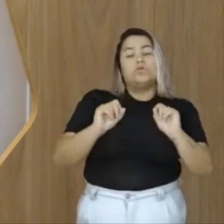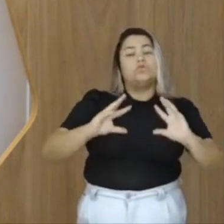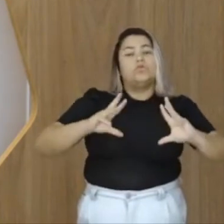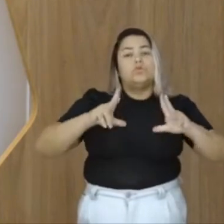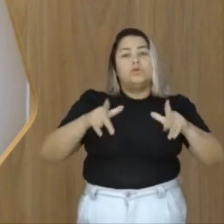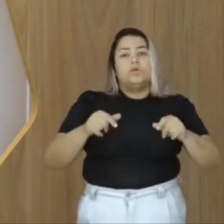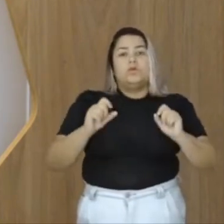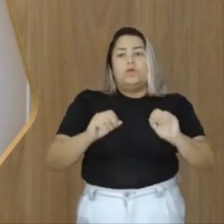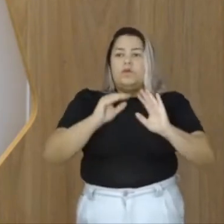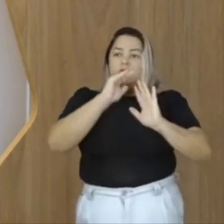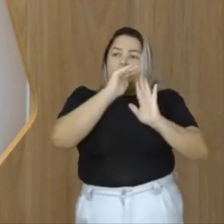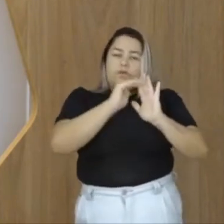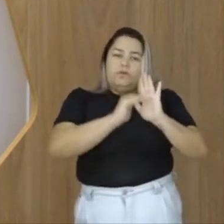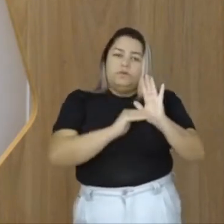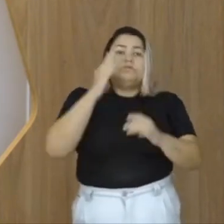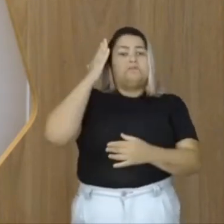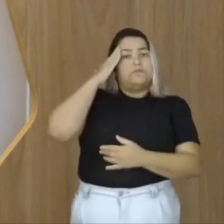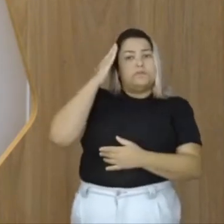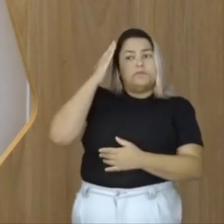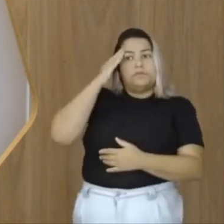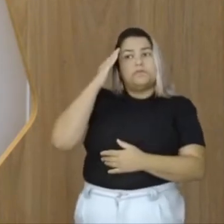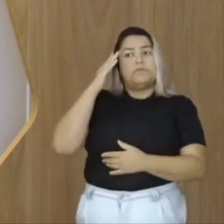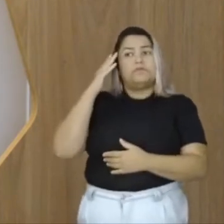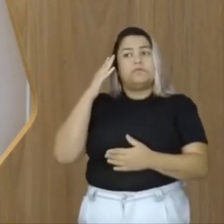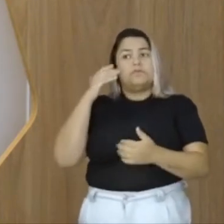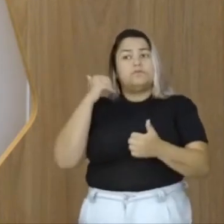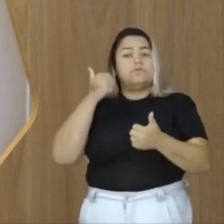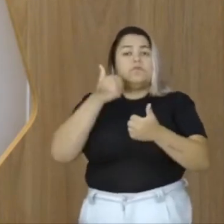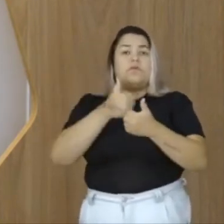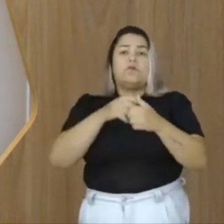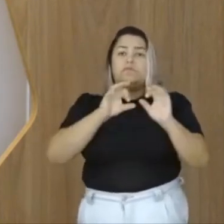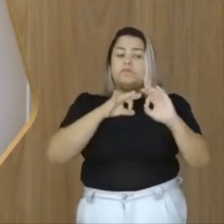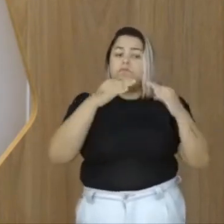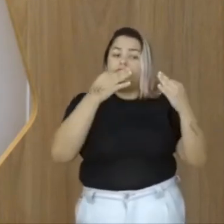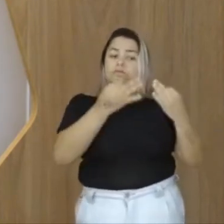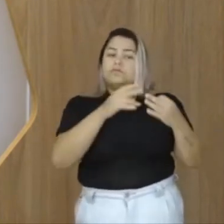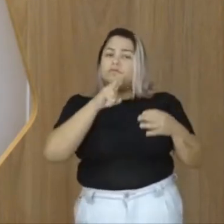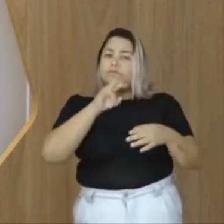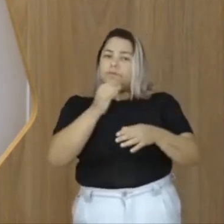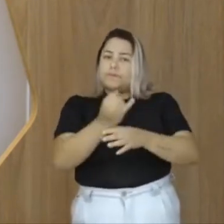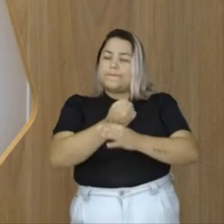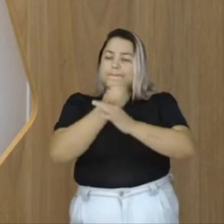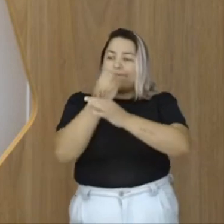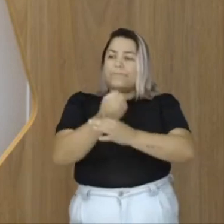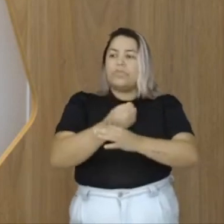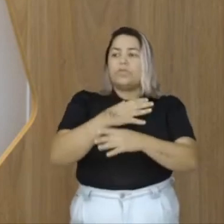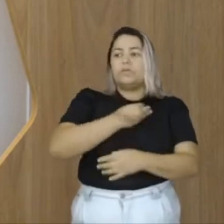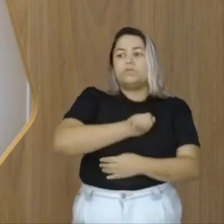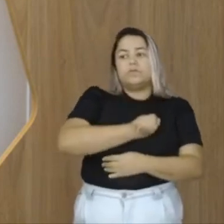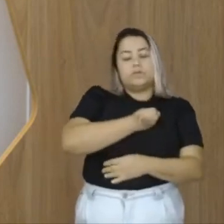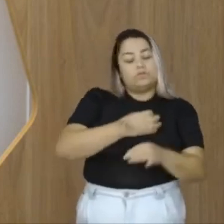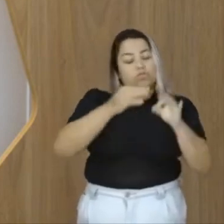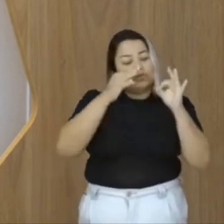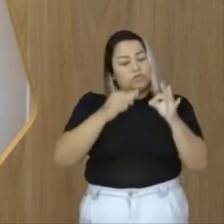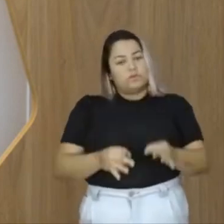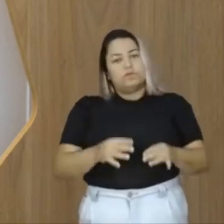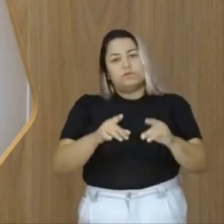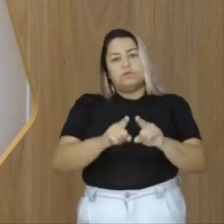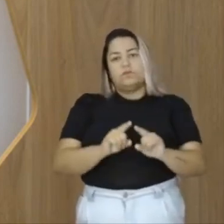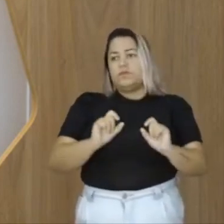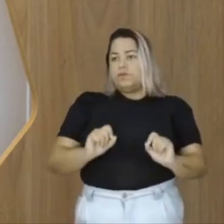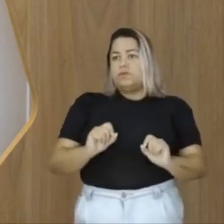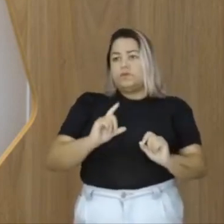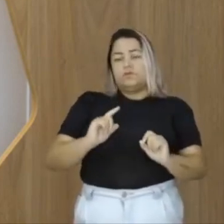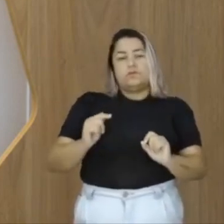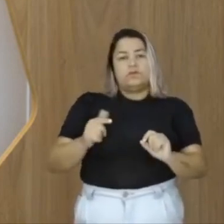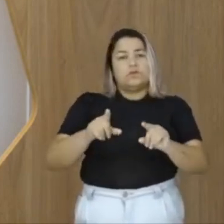os outros programas, sabe, que vão chegar perto também dessa família, a gente vai assegurando uma vida mais digna e principalmente sem